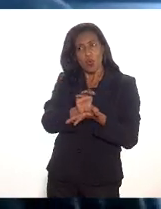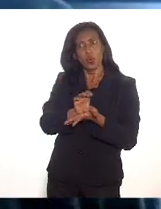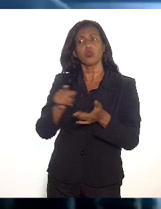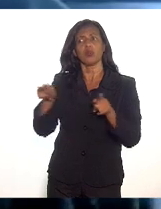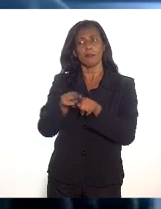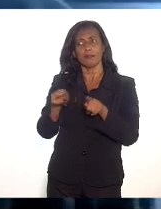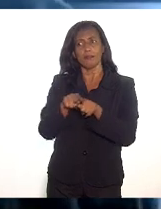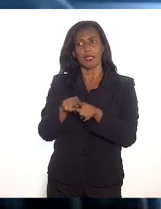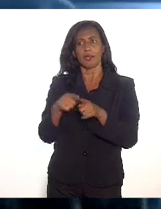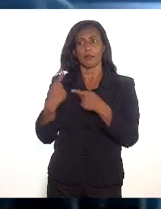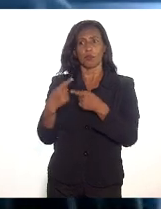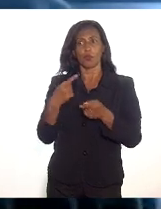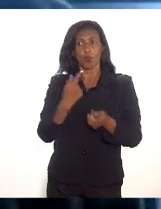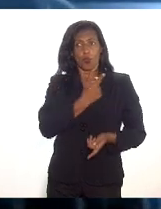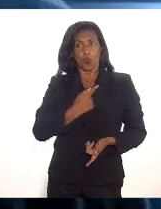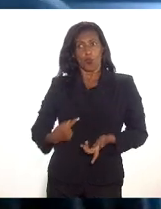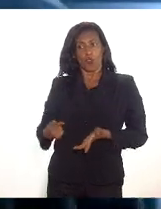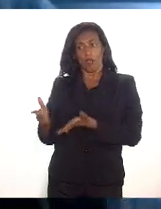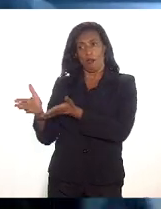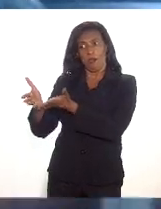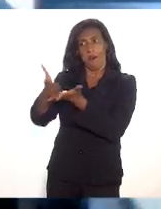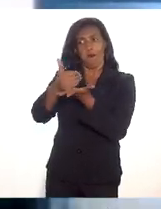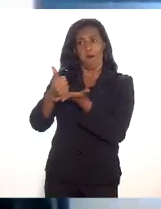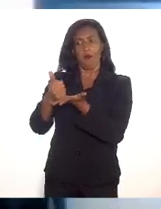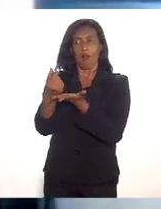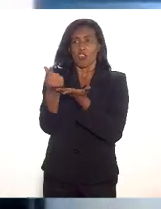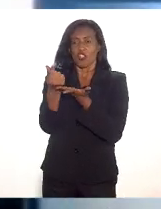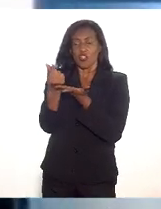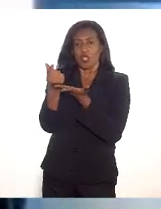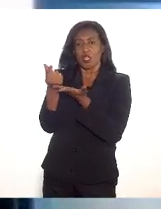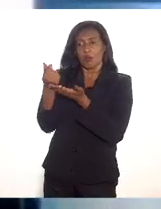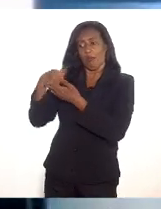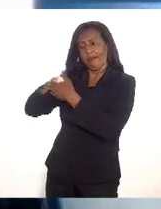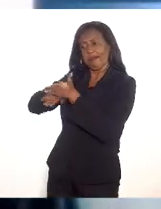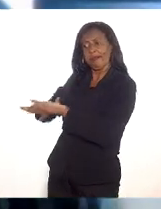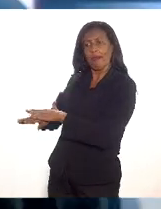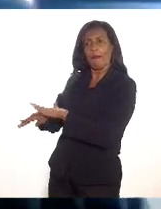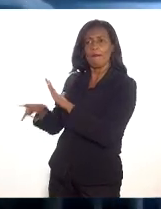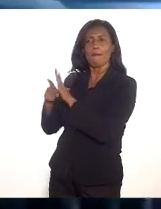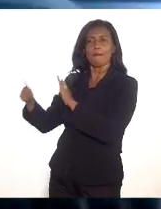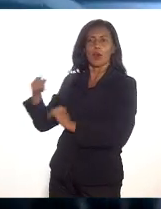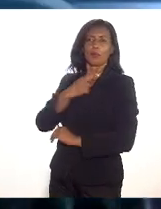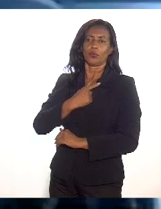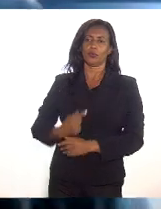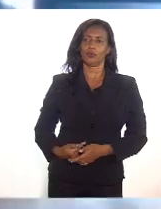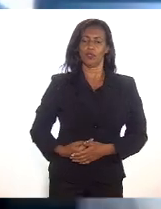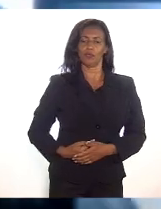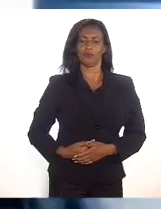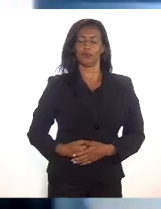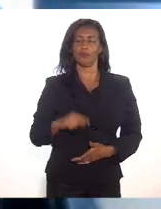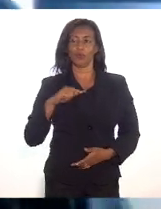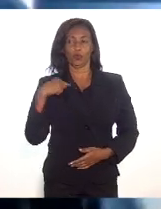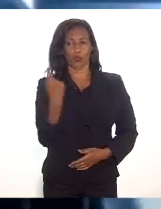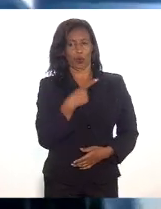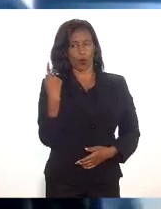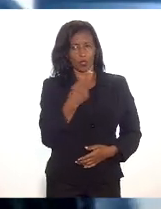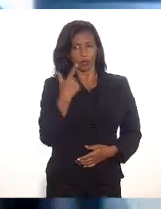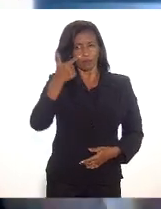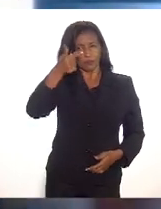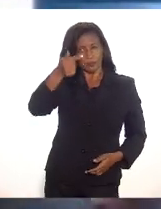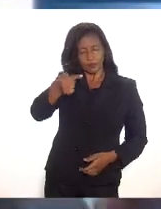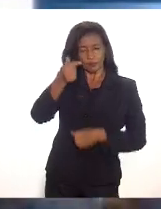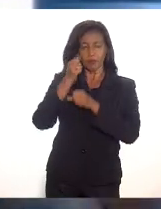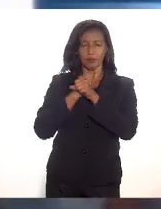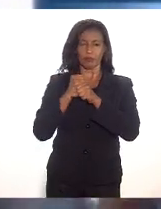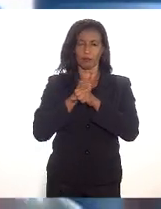entrou, porque o governo metia a mão nesse dinheiro para a caixa única do governo. Nós, em 7 anos,